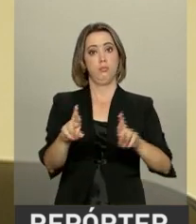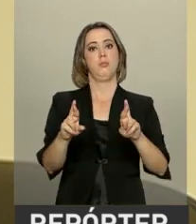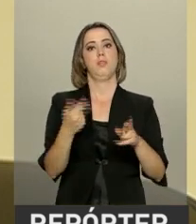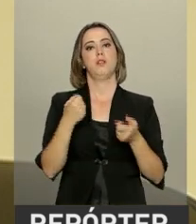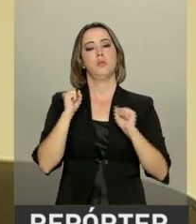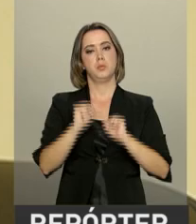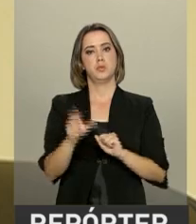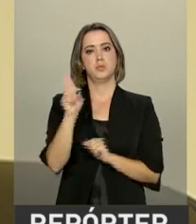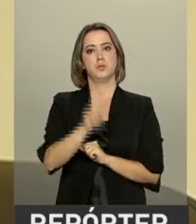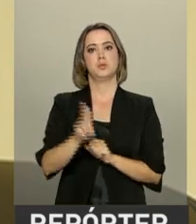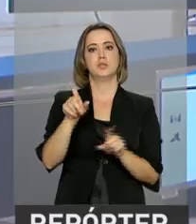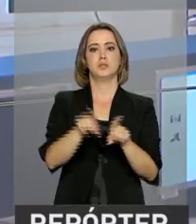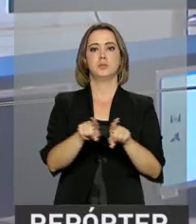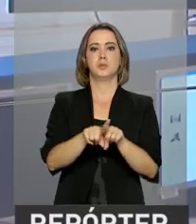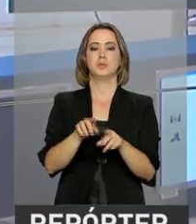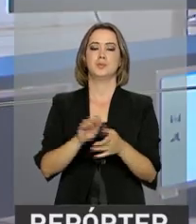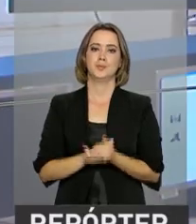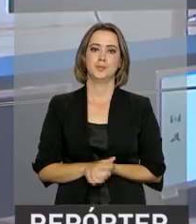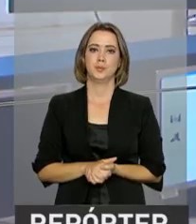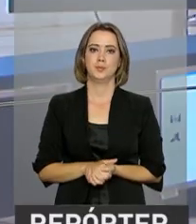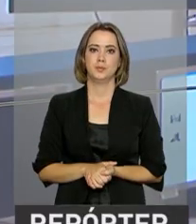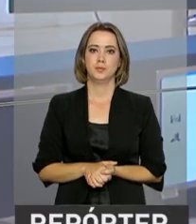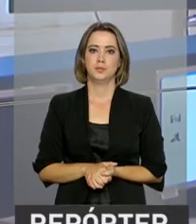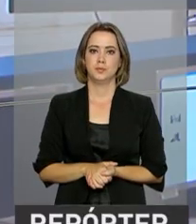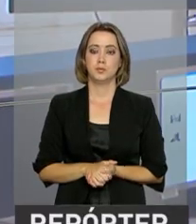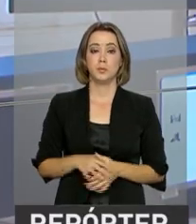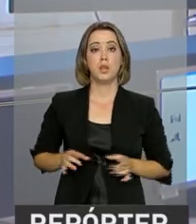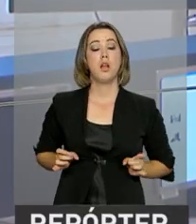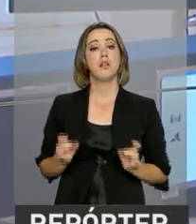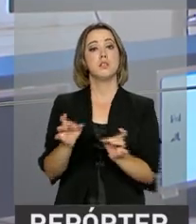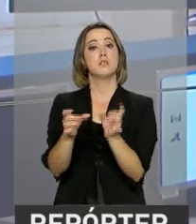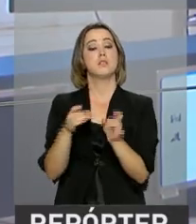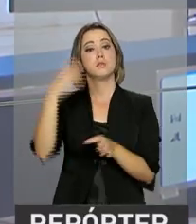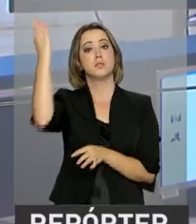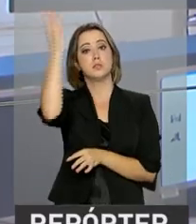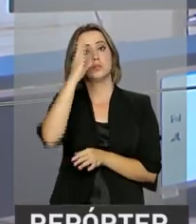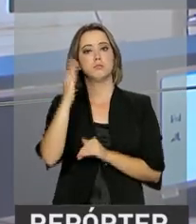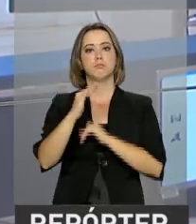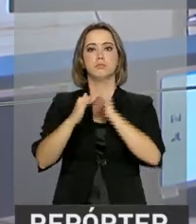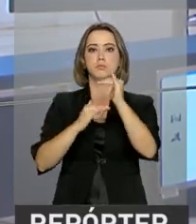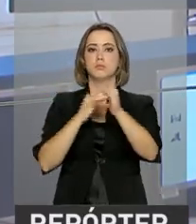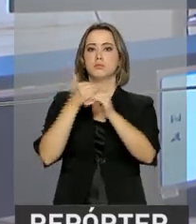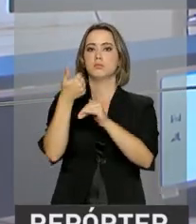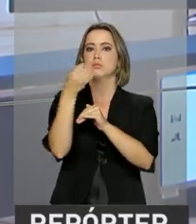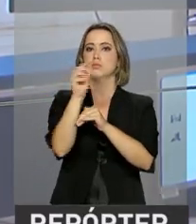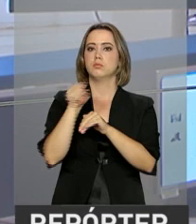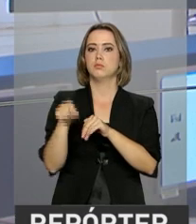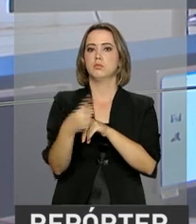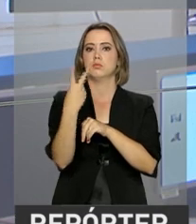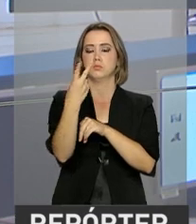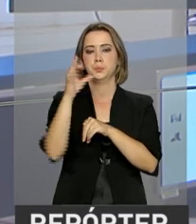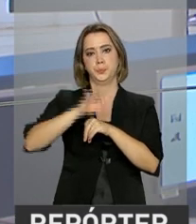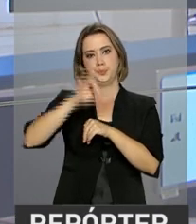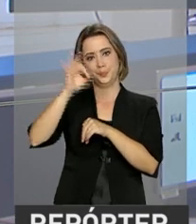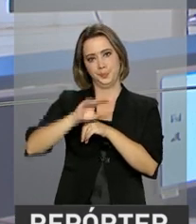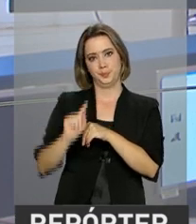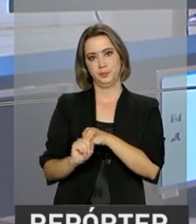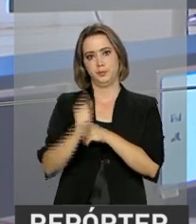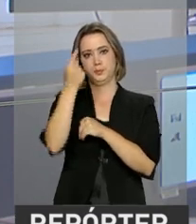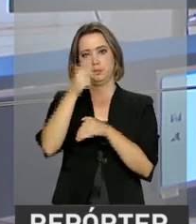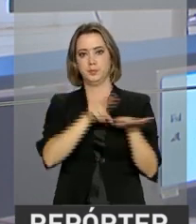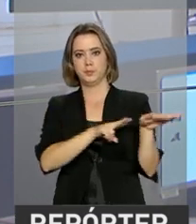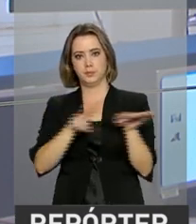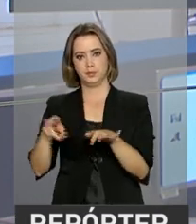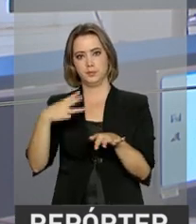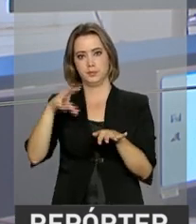poder usufluir também dele nãoé as exportações brasileiras cresceram 10,2 na primeira